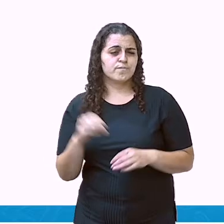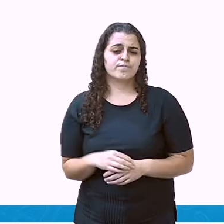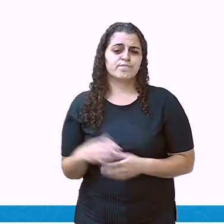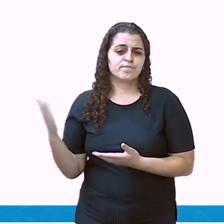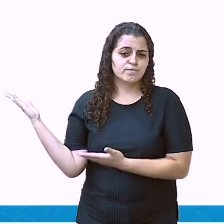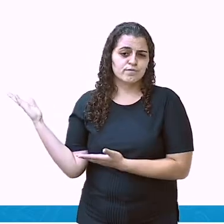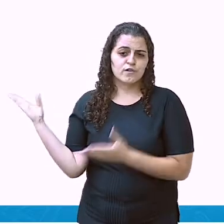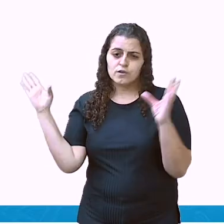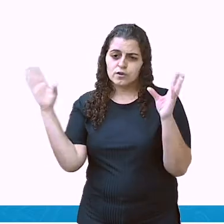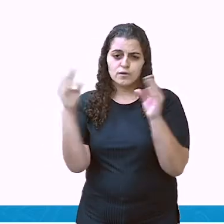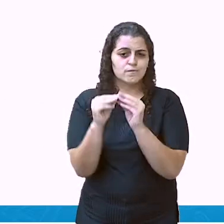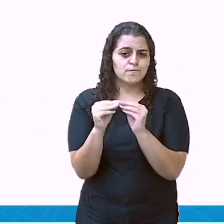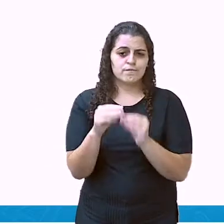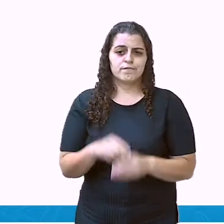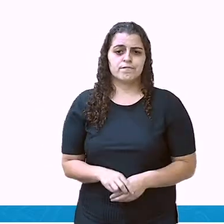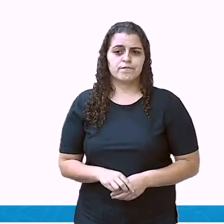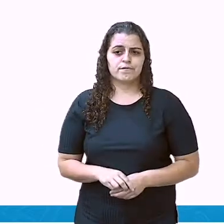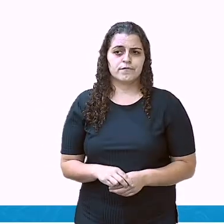era isso aí.